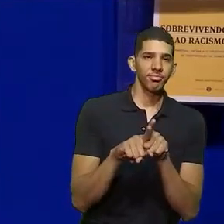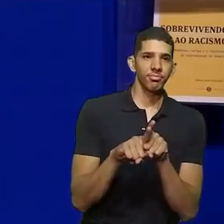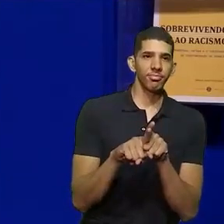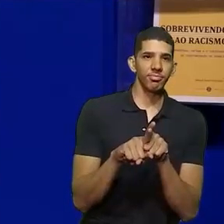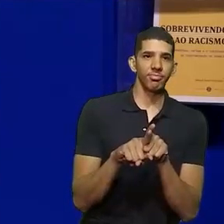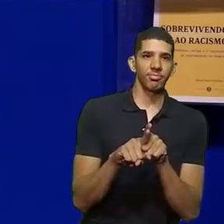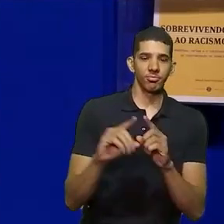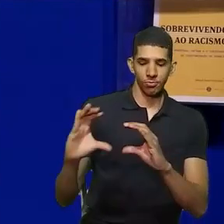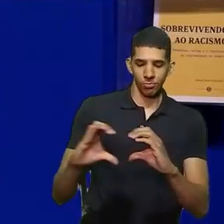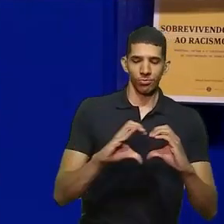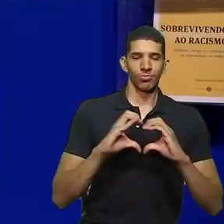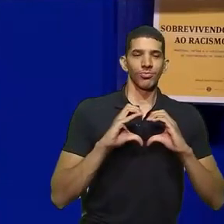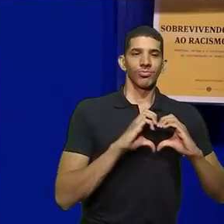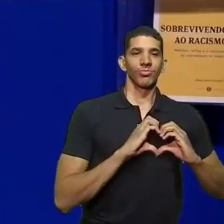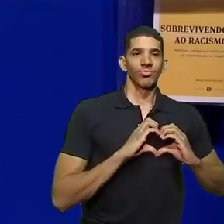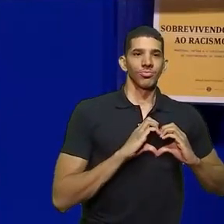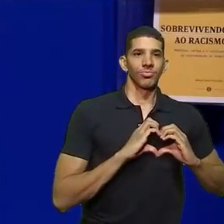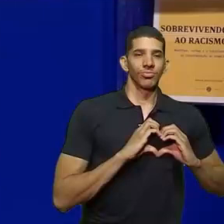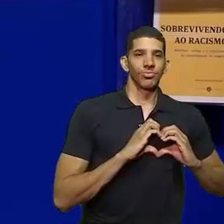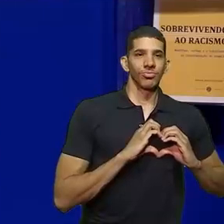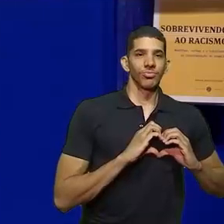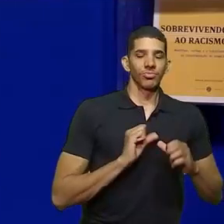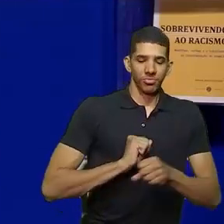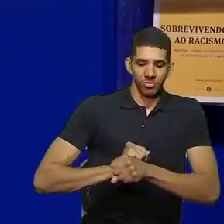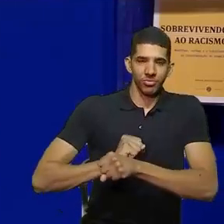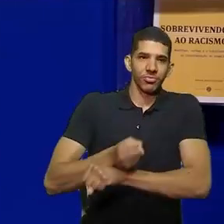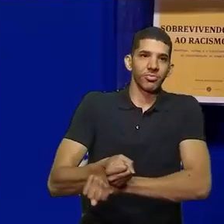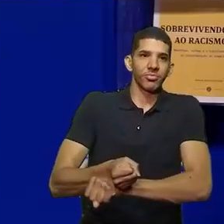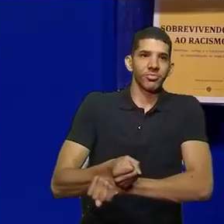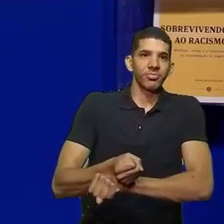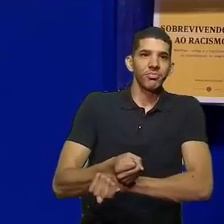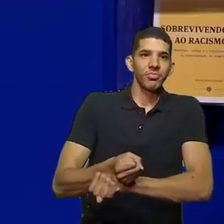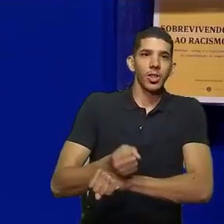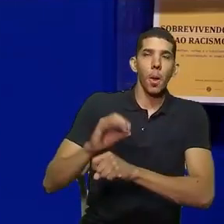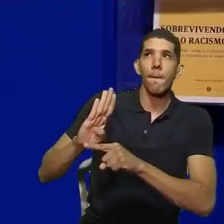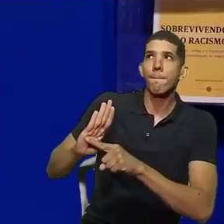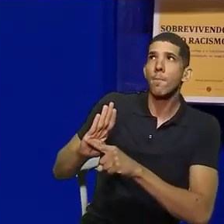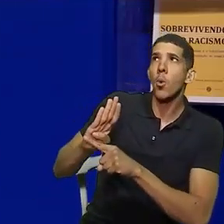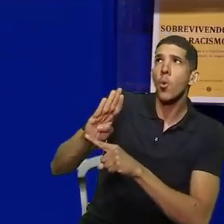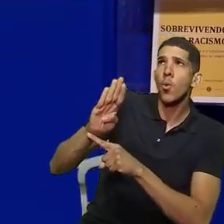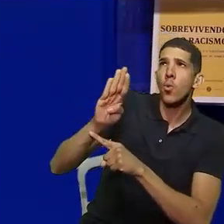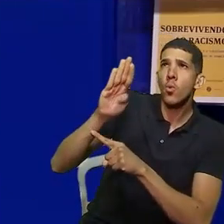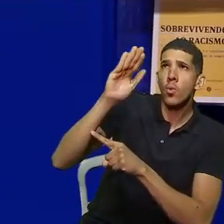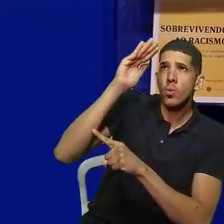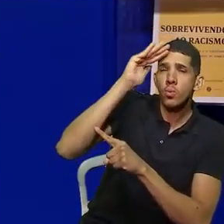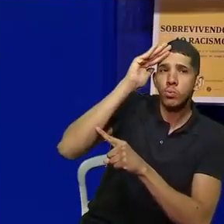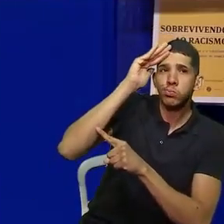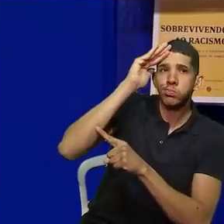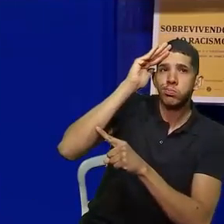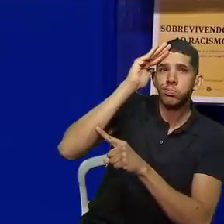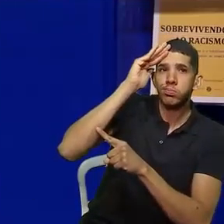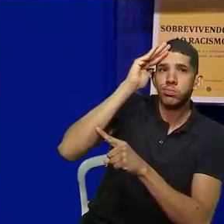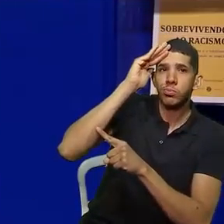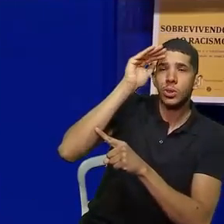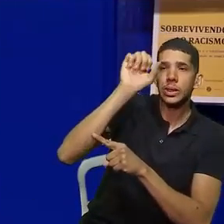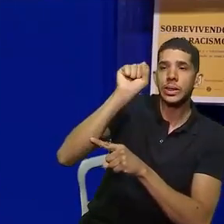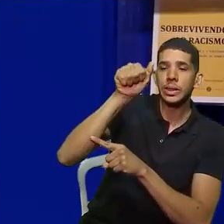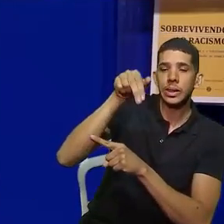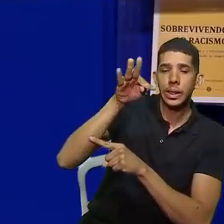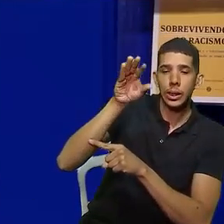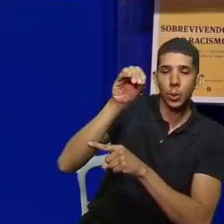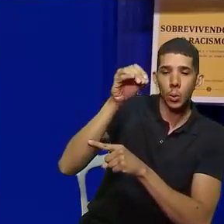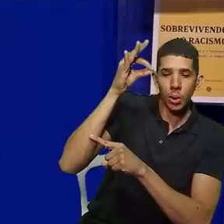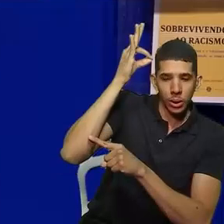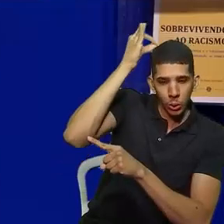o Quilombo, Morro Santo Antônio, reverberado neste livro pelas memórias e com os sentimentos das